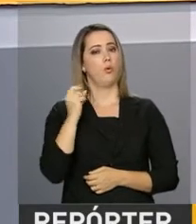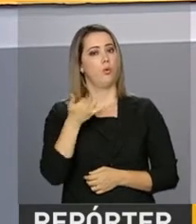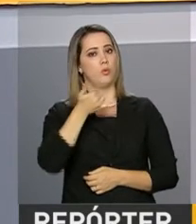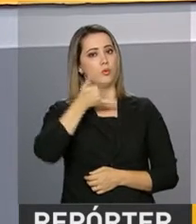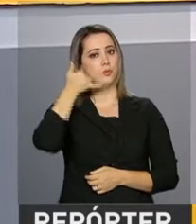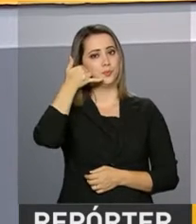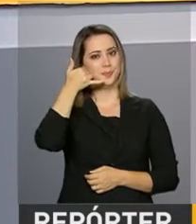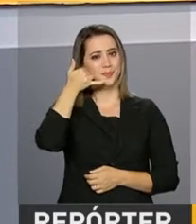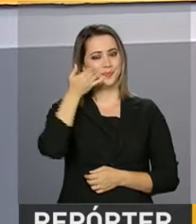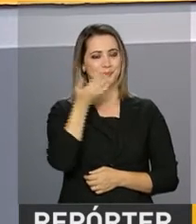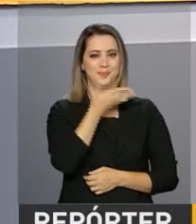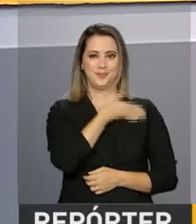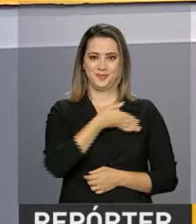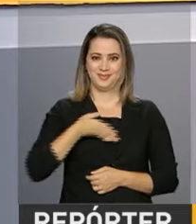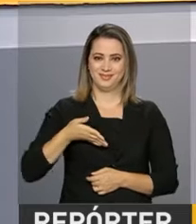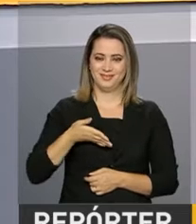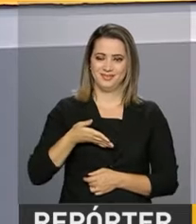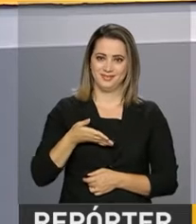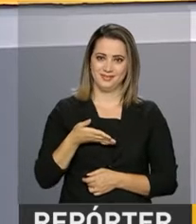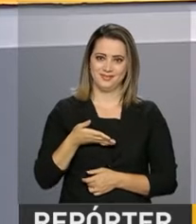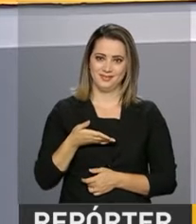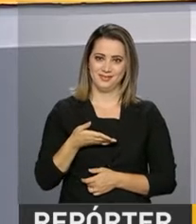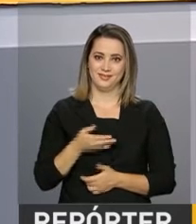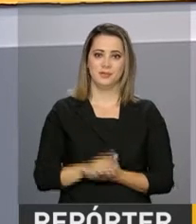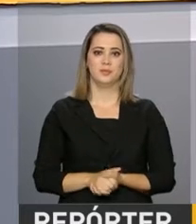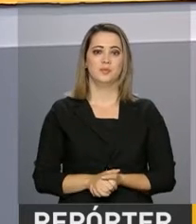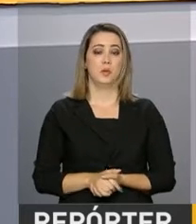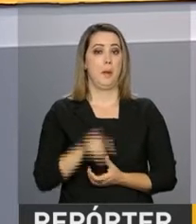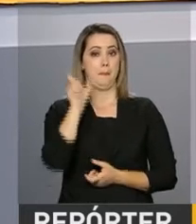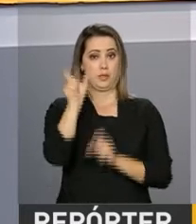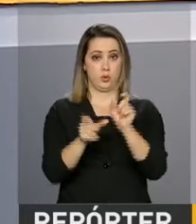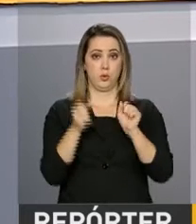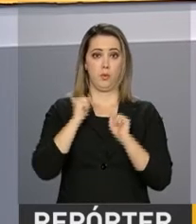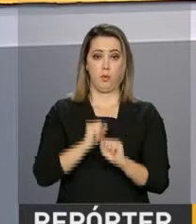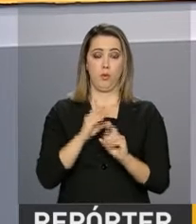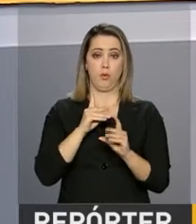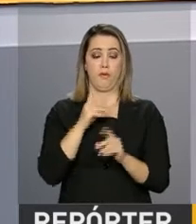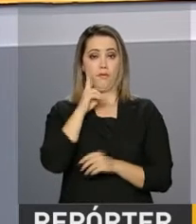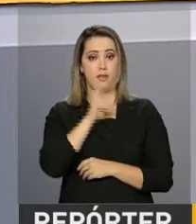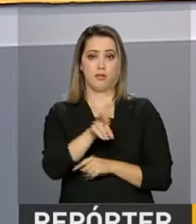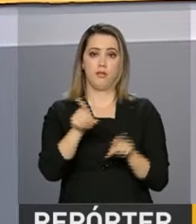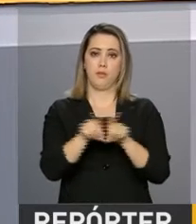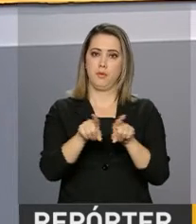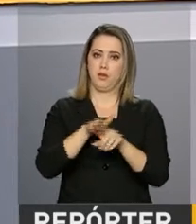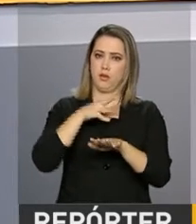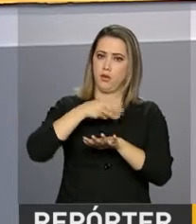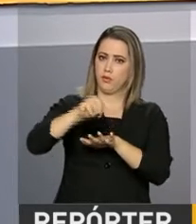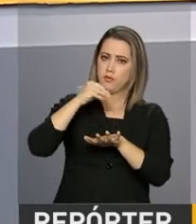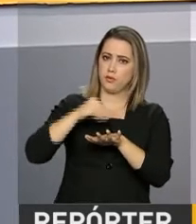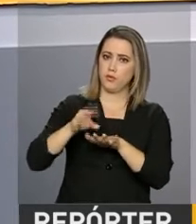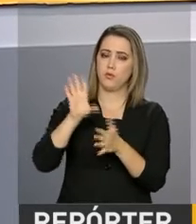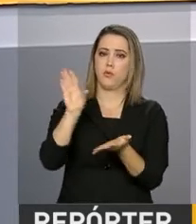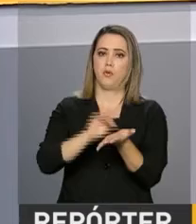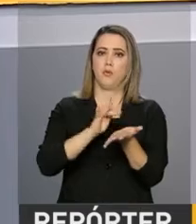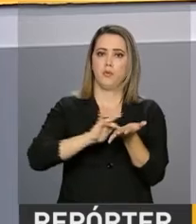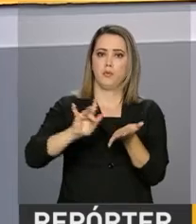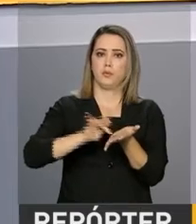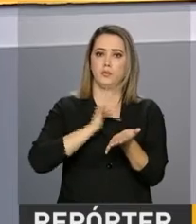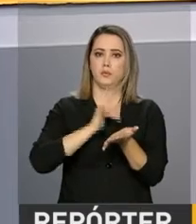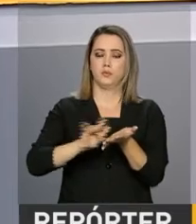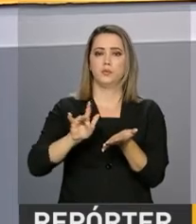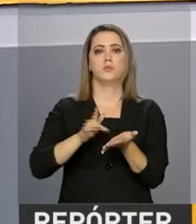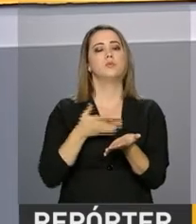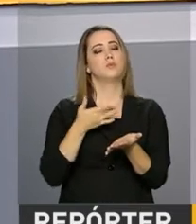pelo receitafone no número 146 o contribuinte encontra também as informações em aplicativos da receita